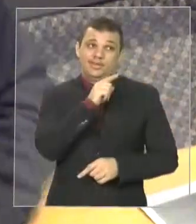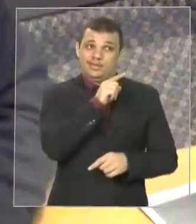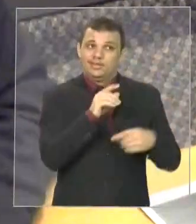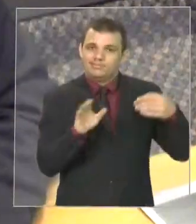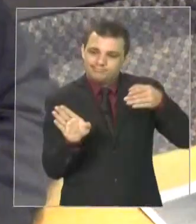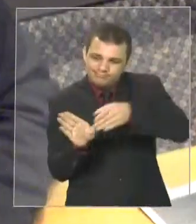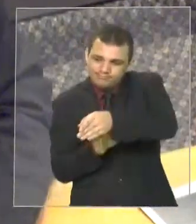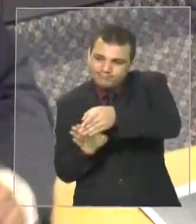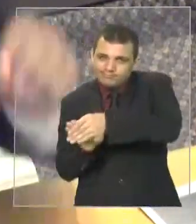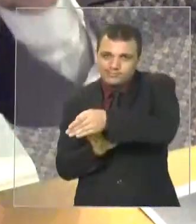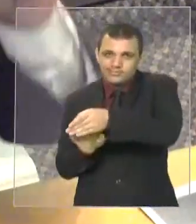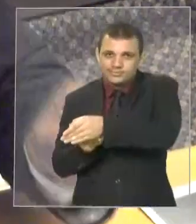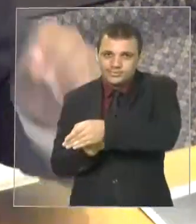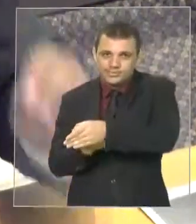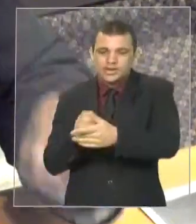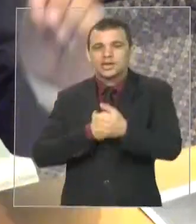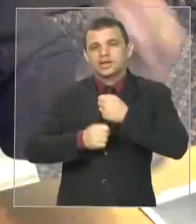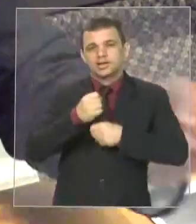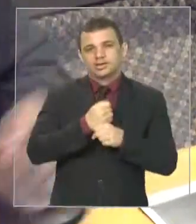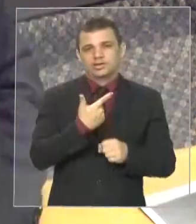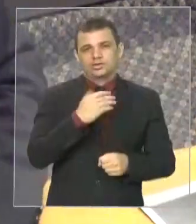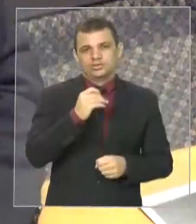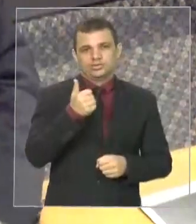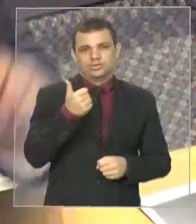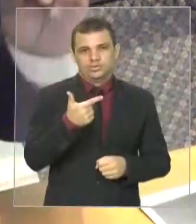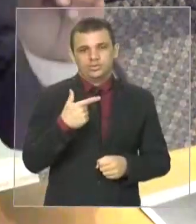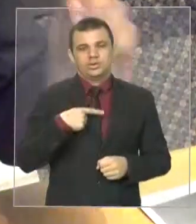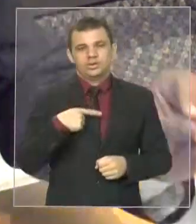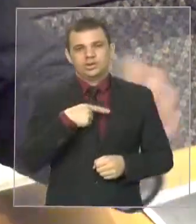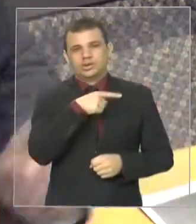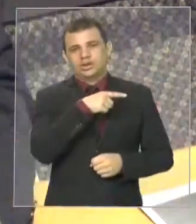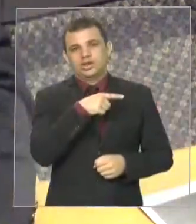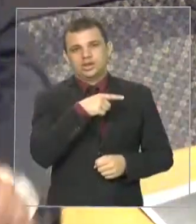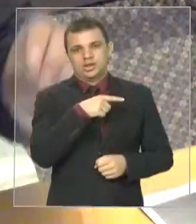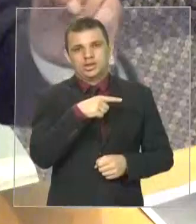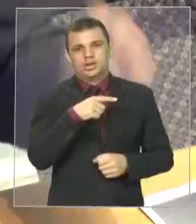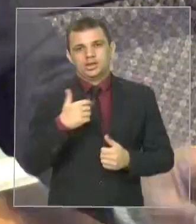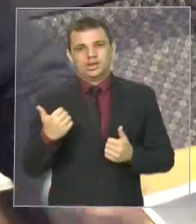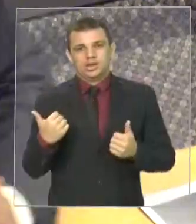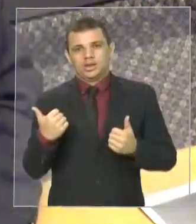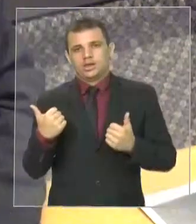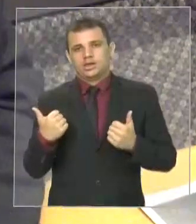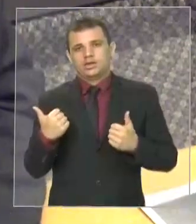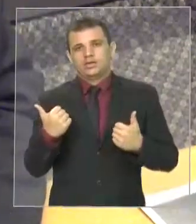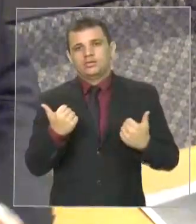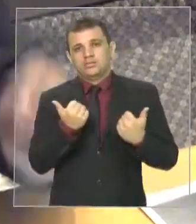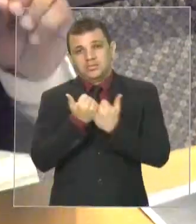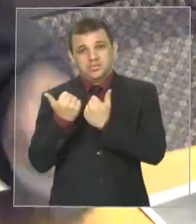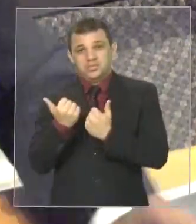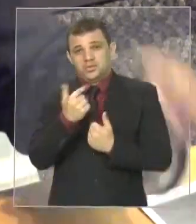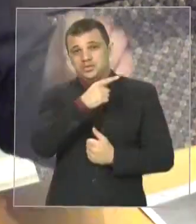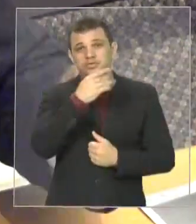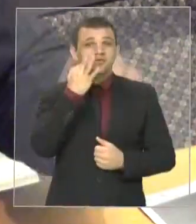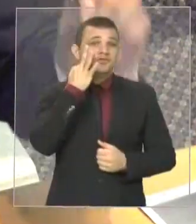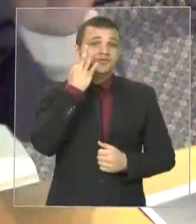Flávio Dino, que traiu alguns outros candidatos, como foi o caso de Tadeu, de Elisiane Gama,